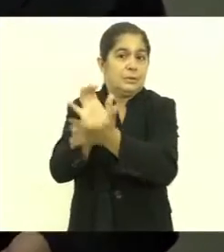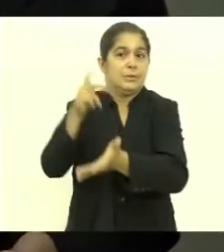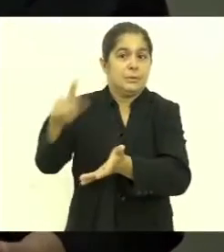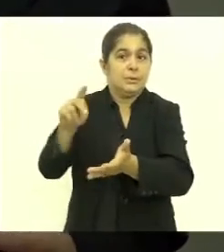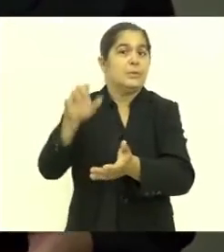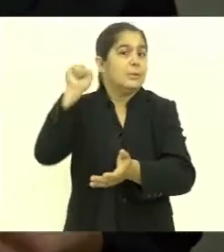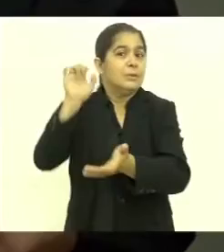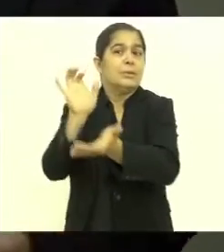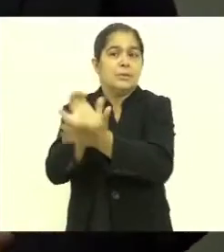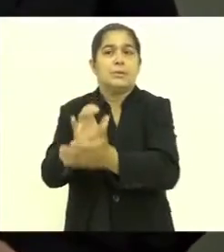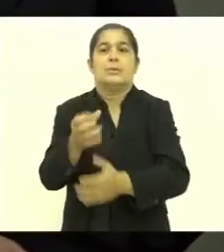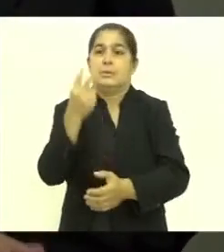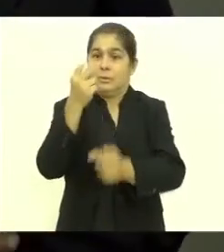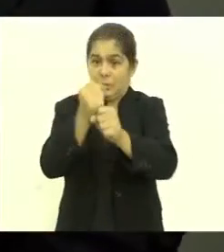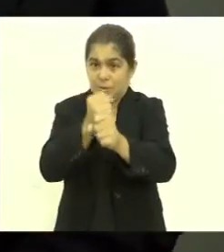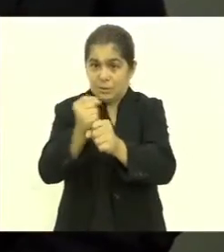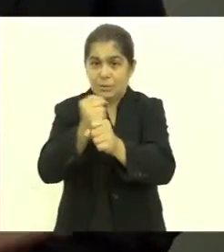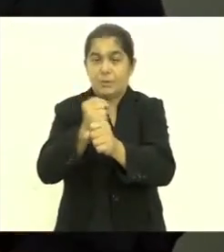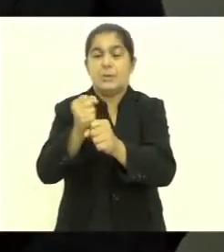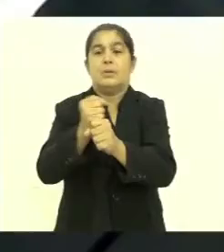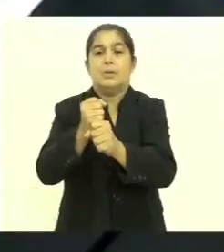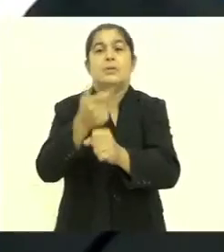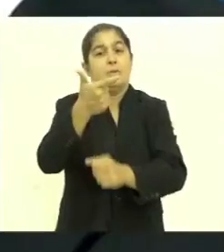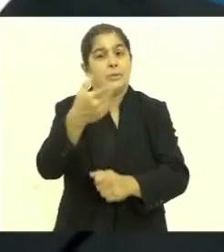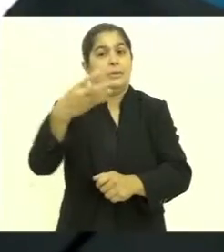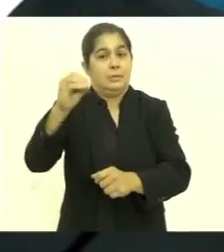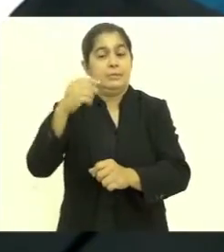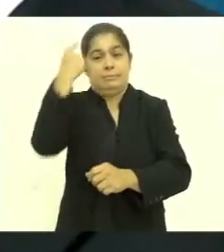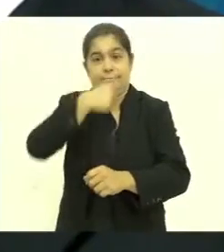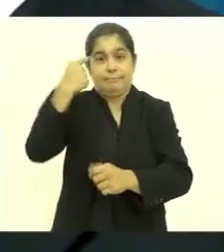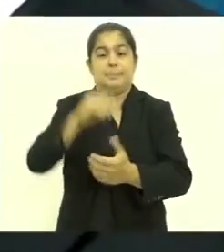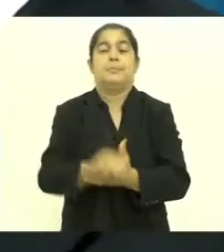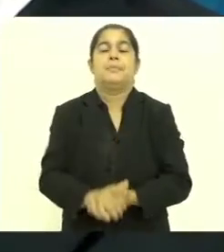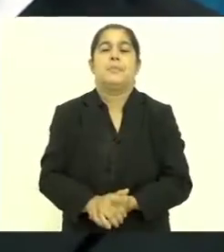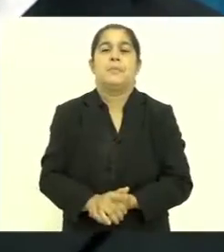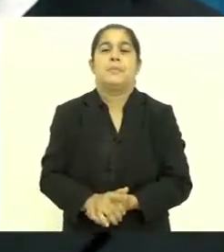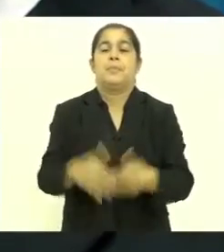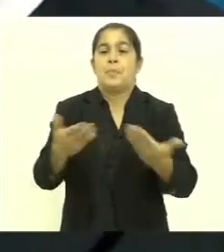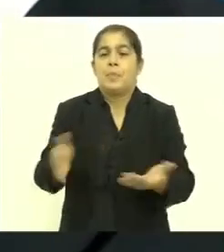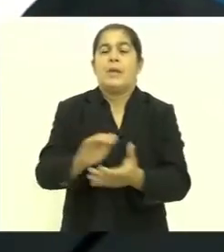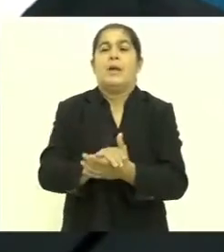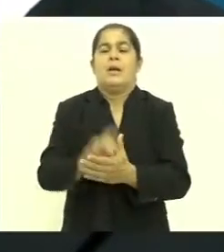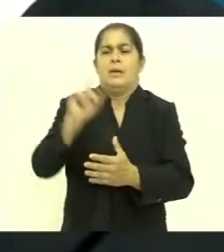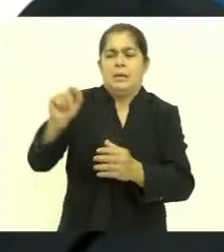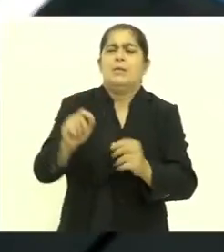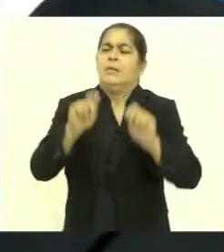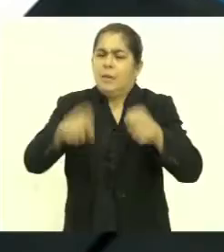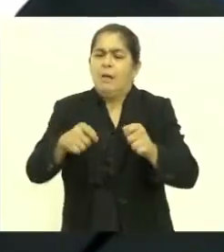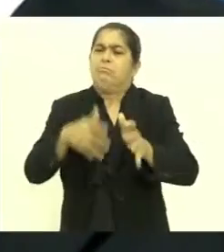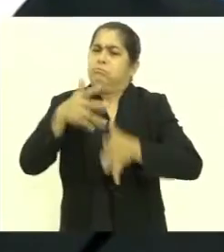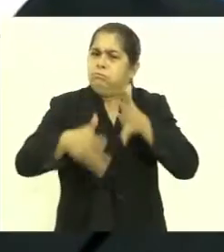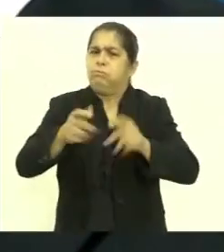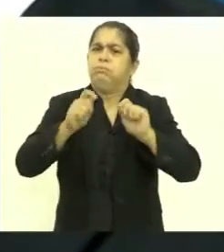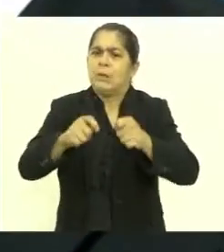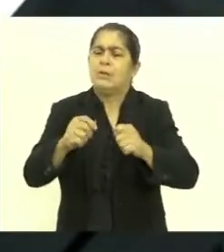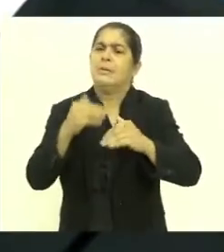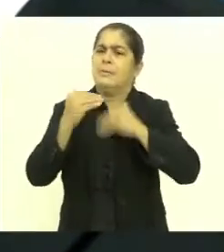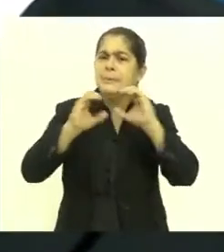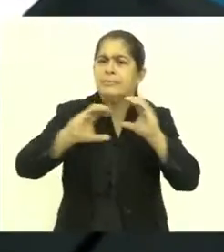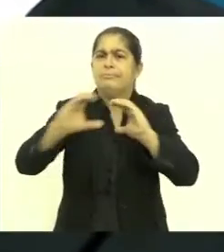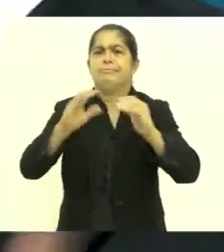para ouvintes. Como eu falei anteriormente, tem a duração de 2 anos com a carga horária de 240 horas. O aluno sai sim